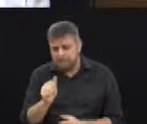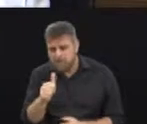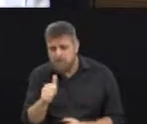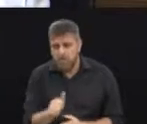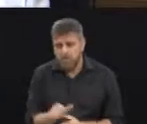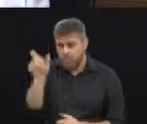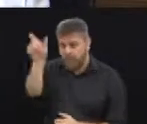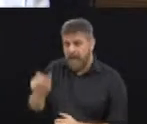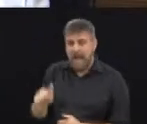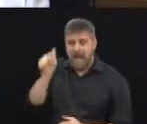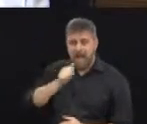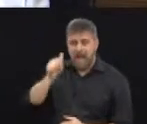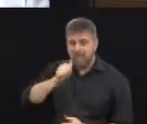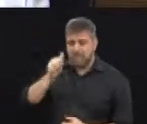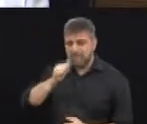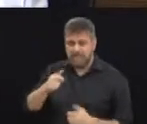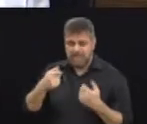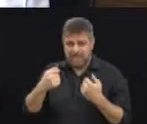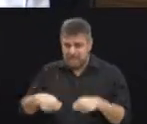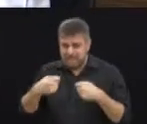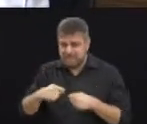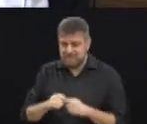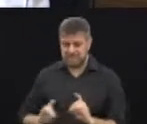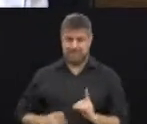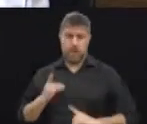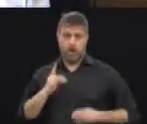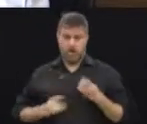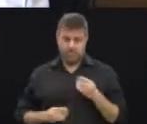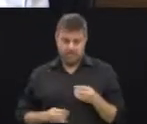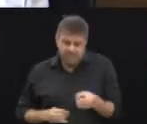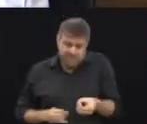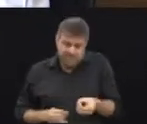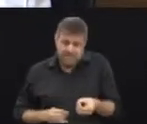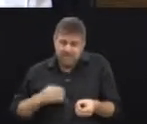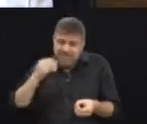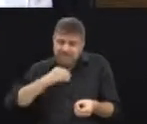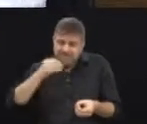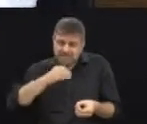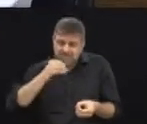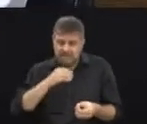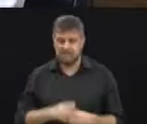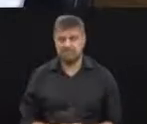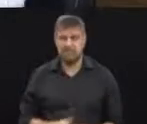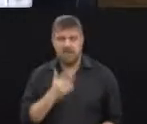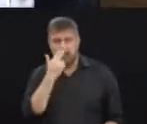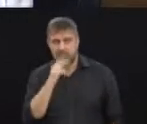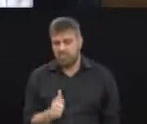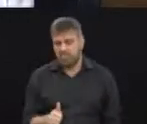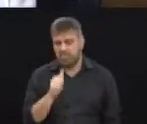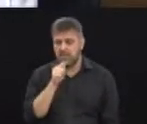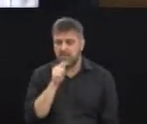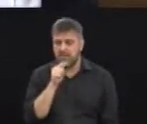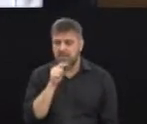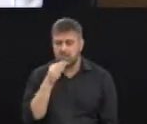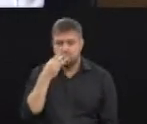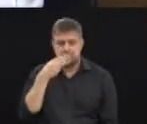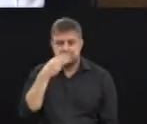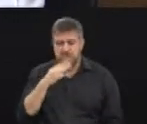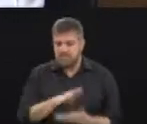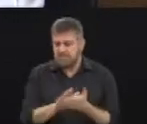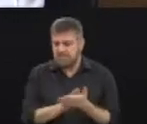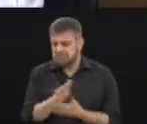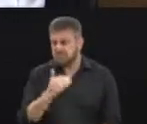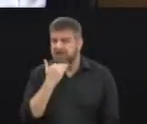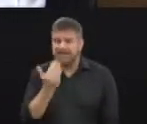de hormônio que essa paciente tem não é tão grande quanto tem lá. Então, fala, parece que eu estou tomando água com açúcar e não